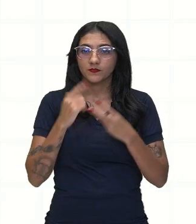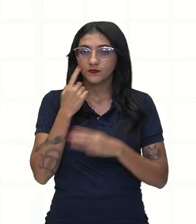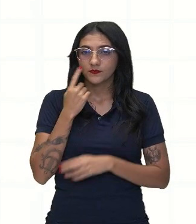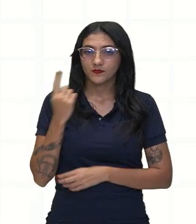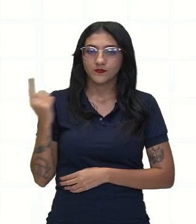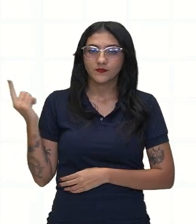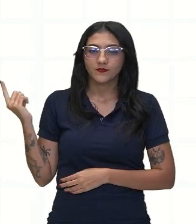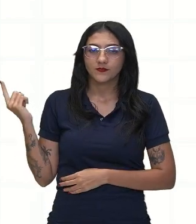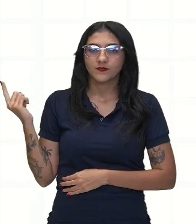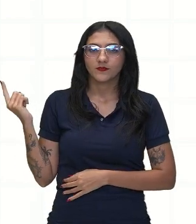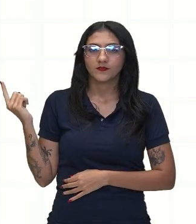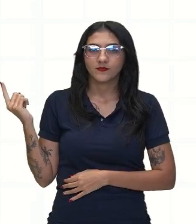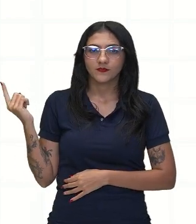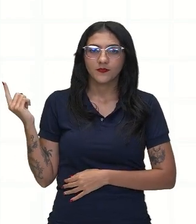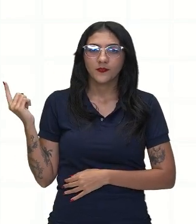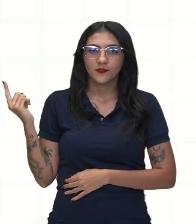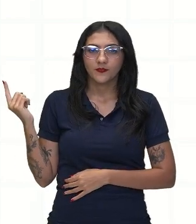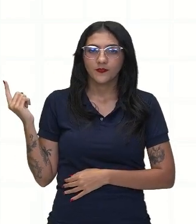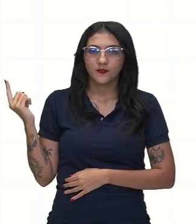Abdômen, então, é